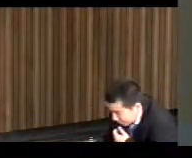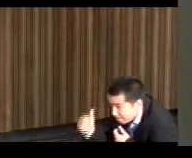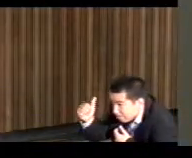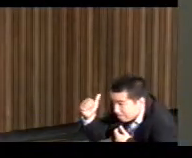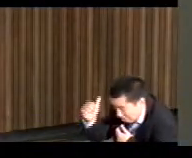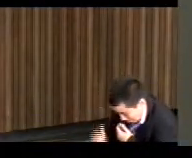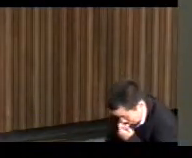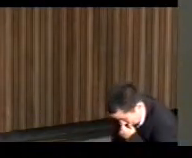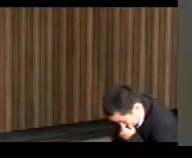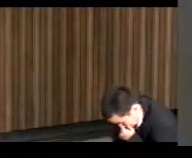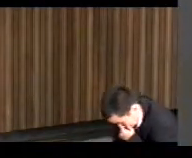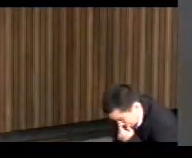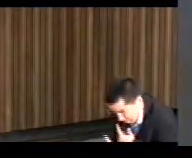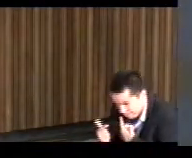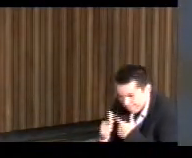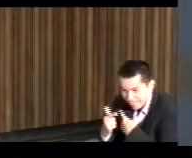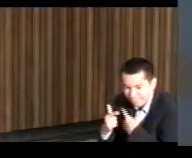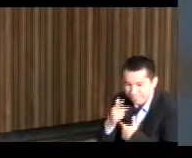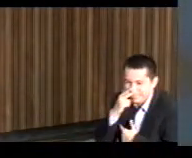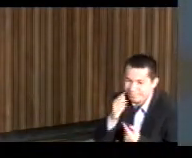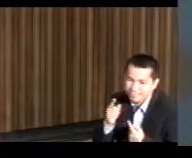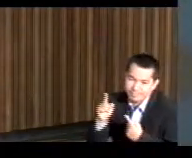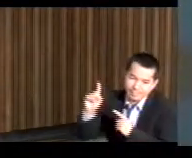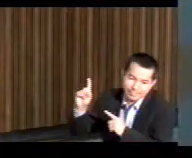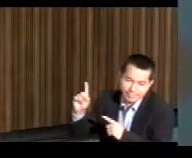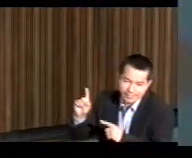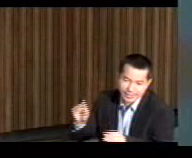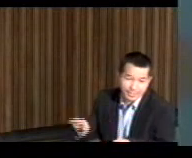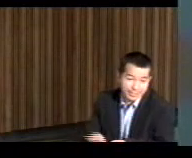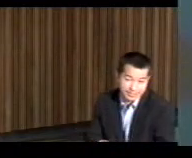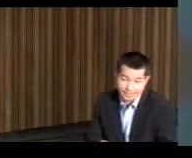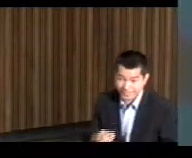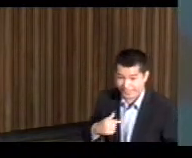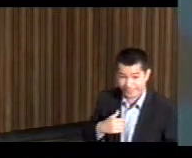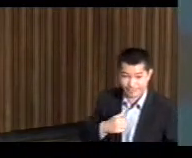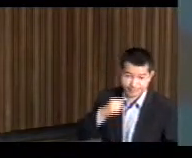habilidade, e minha mulher não tem também.